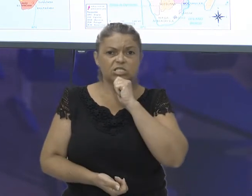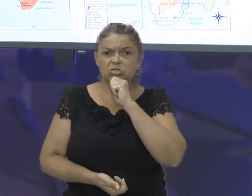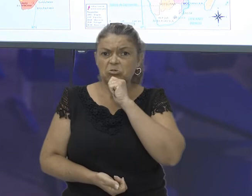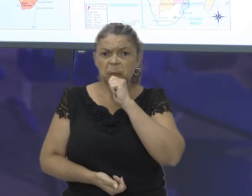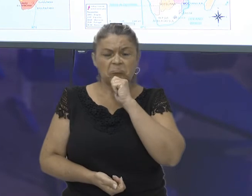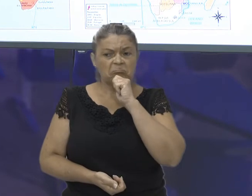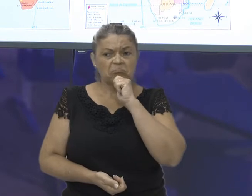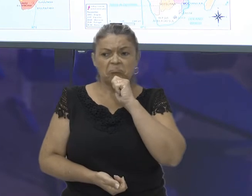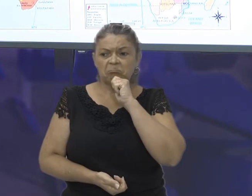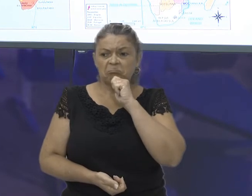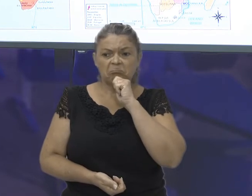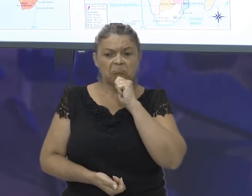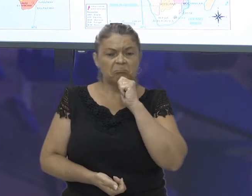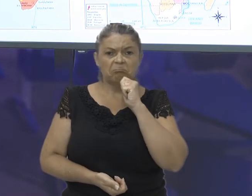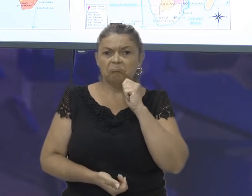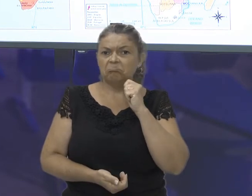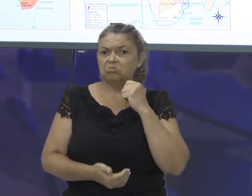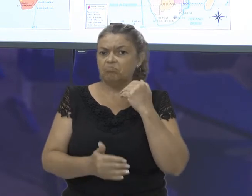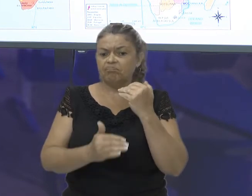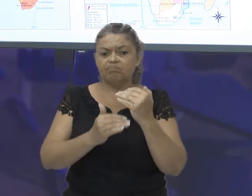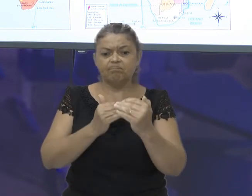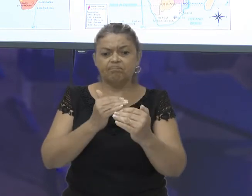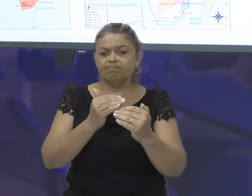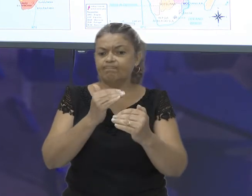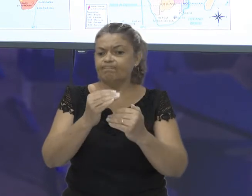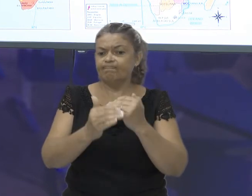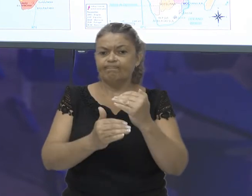resolvidos, não foram pacificados.